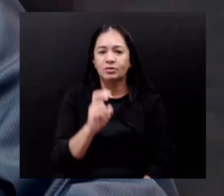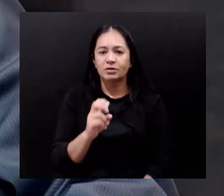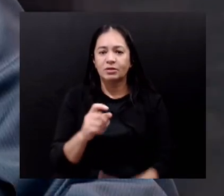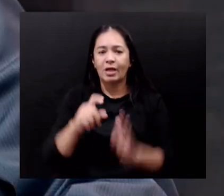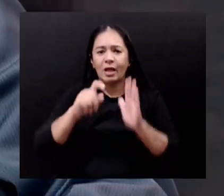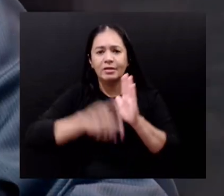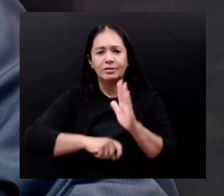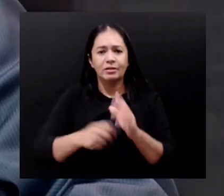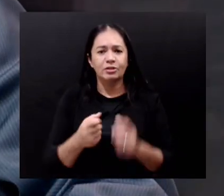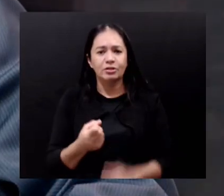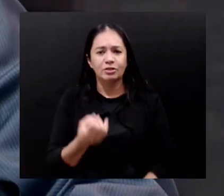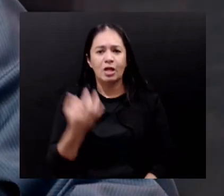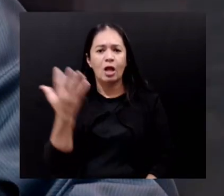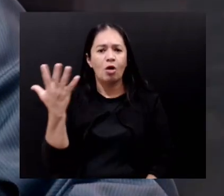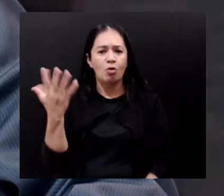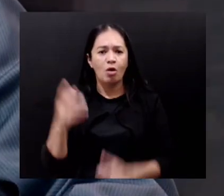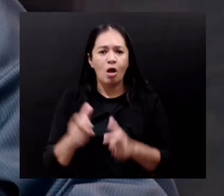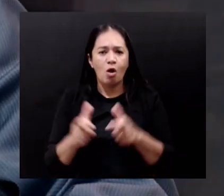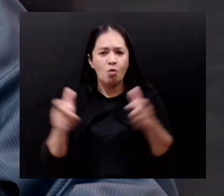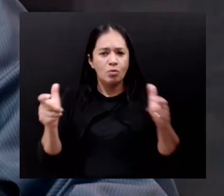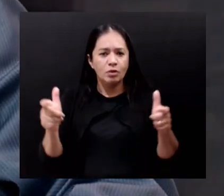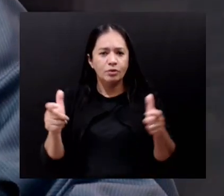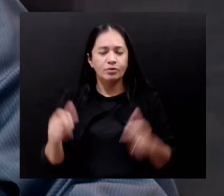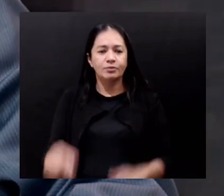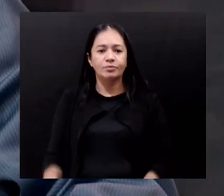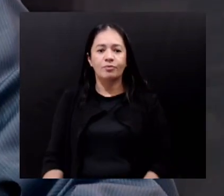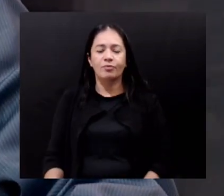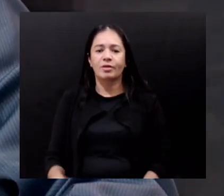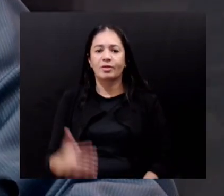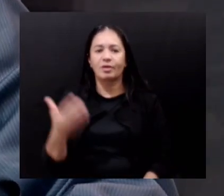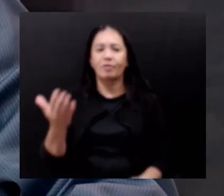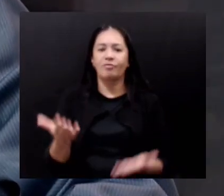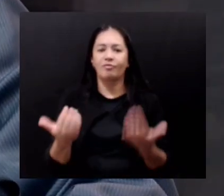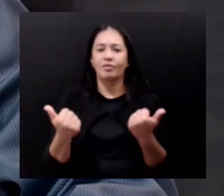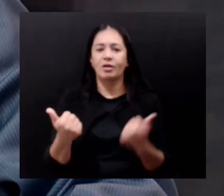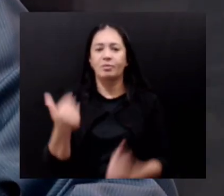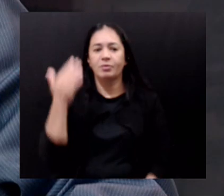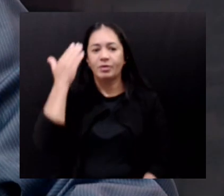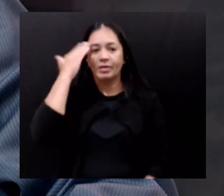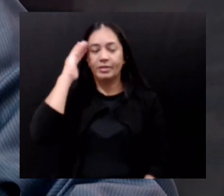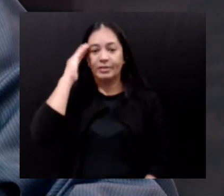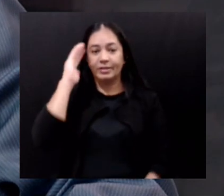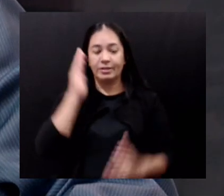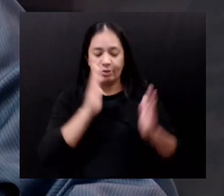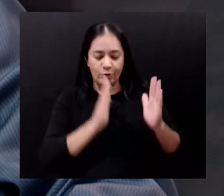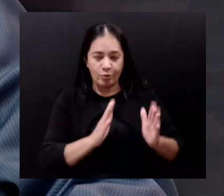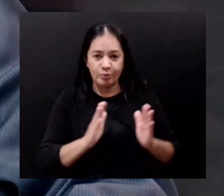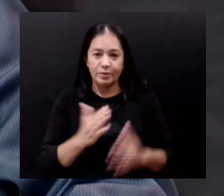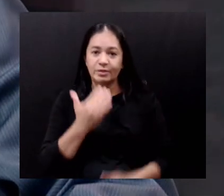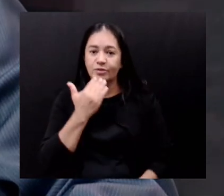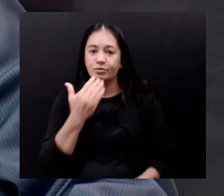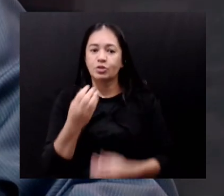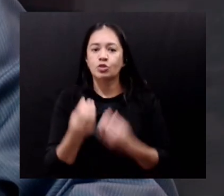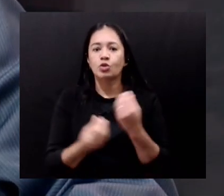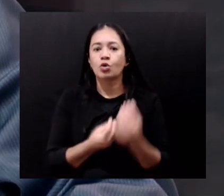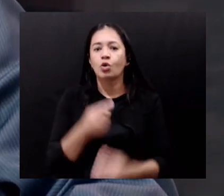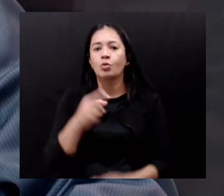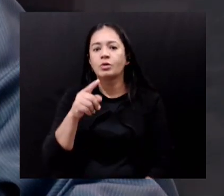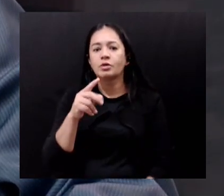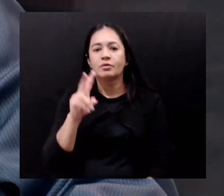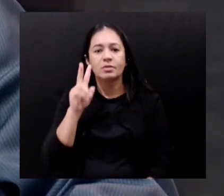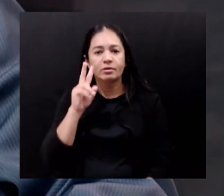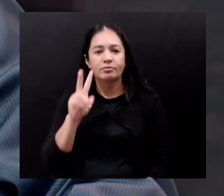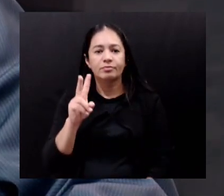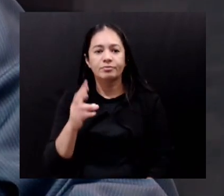os custos, vamos entender o processo, vamos entender o pedido no consulado, aí tem que ver Uhum, como que você vai enxergar isso. As